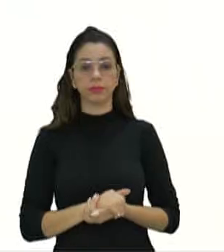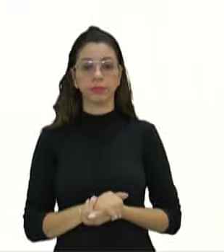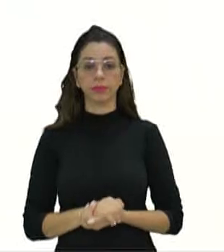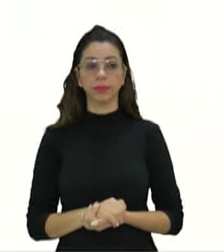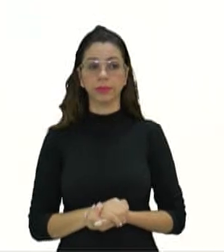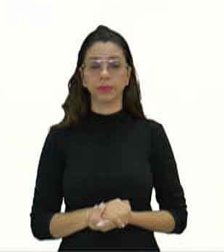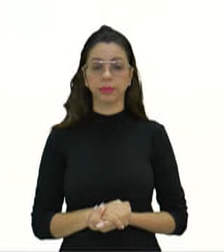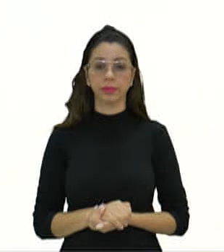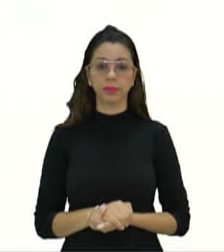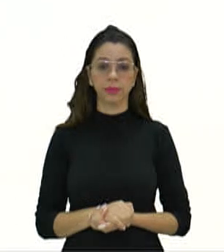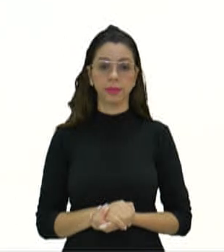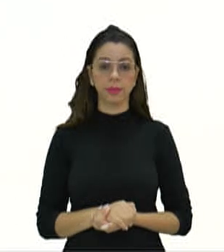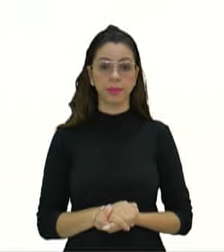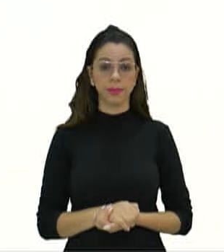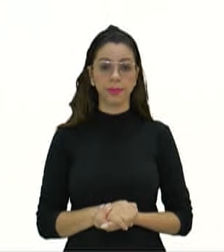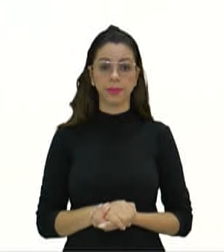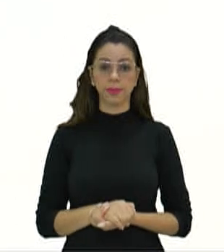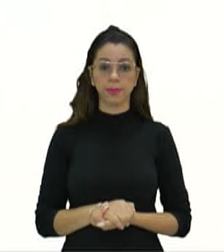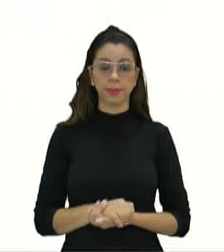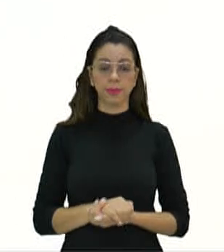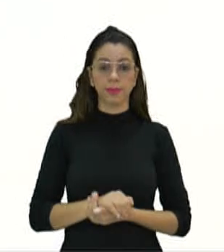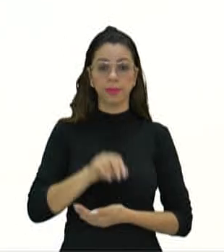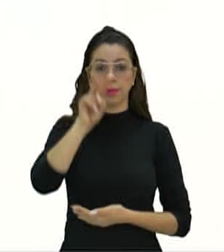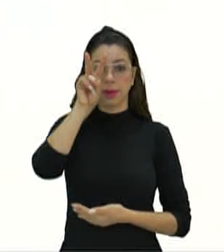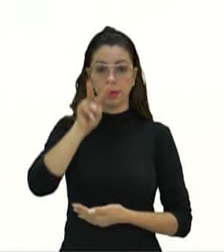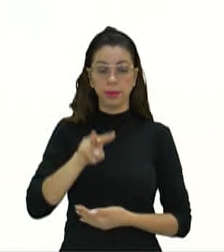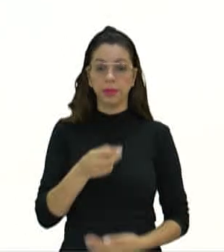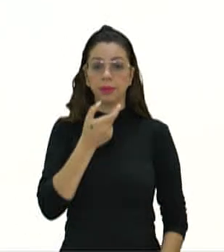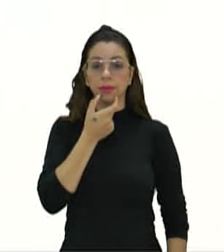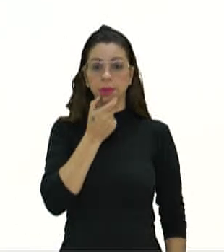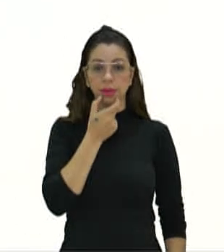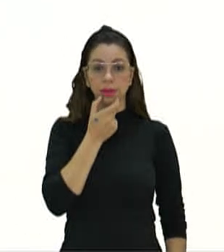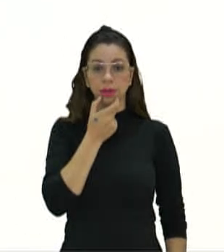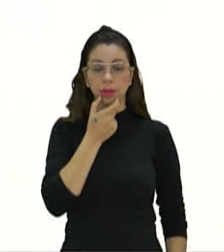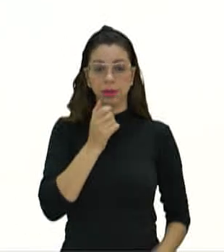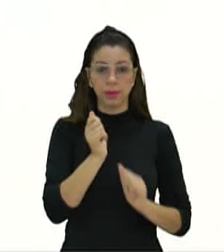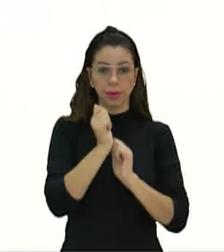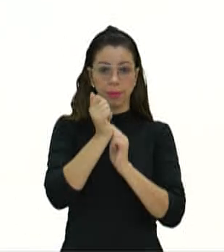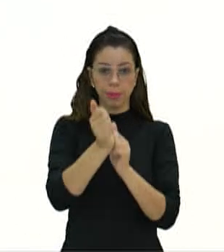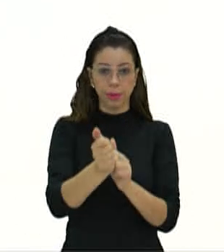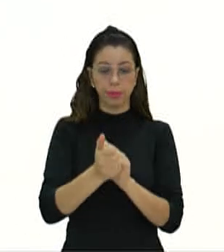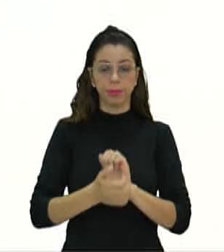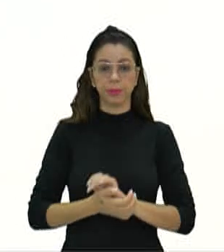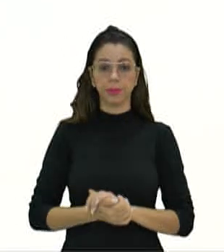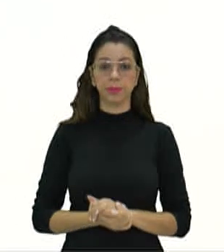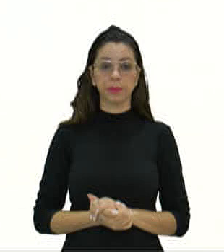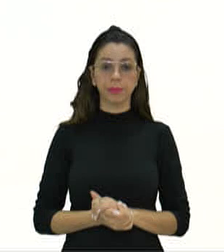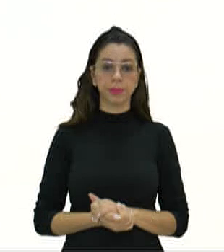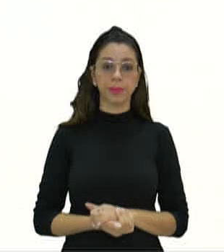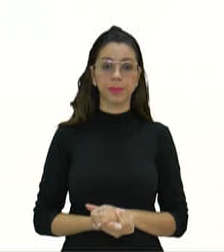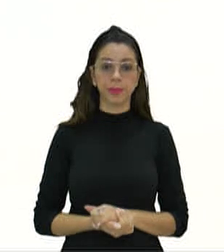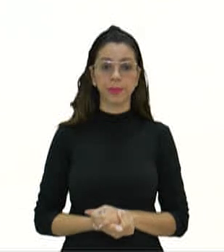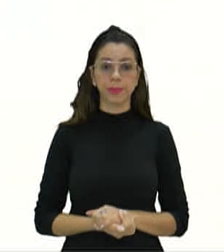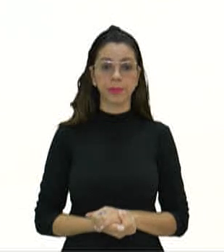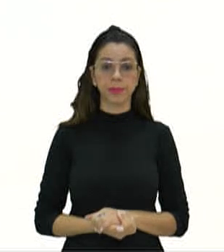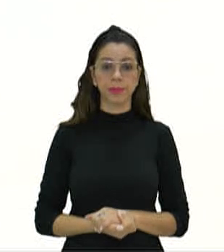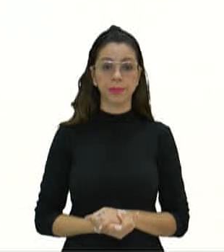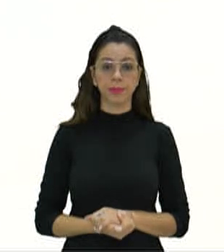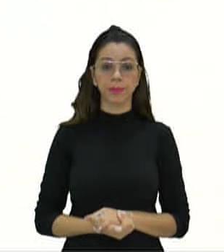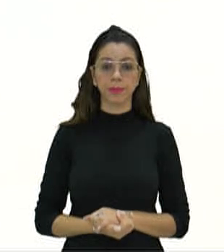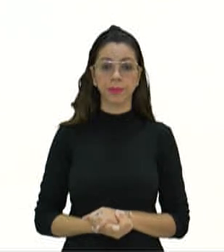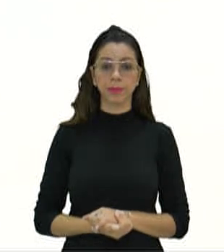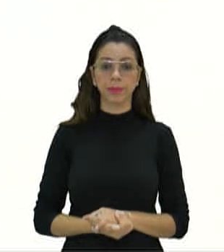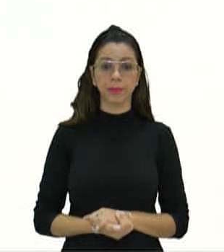só. Education is our passport to the future, for tomorrow belongs to the people who prepare for it